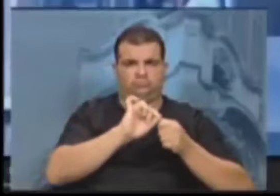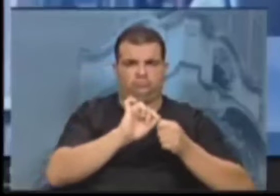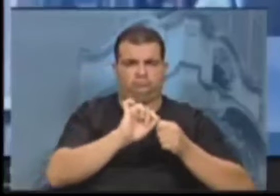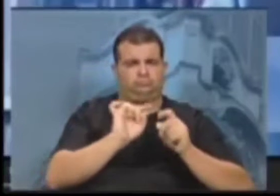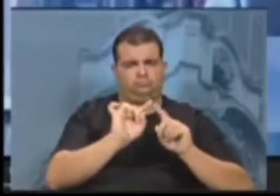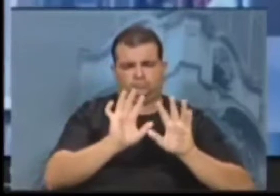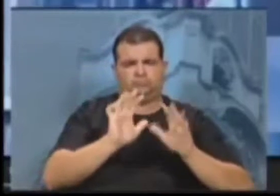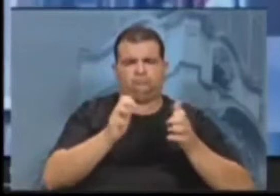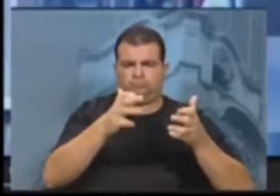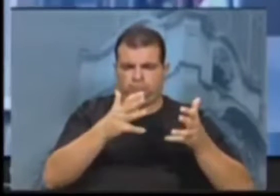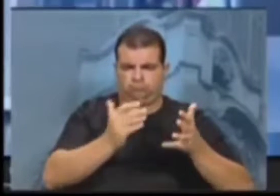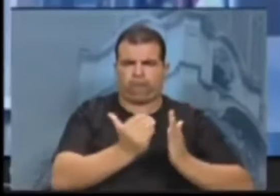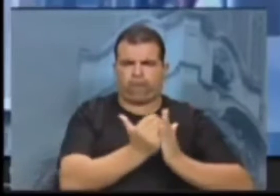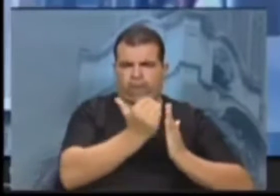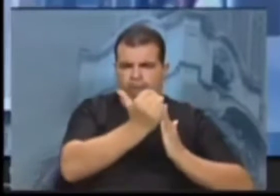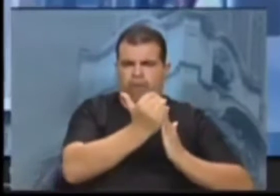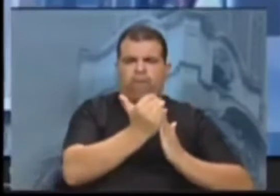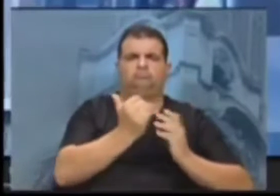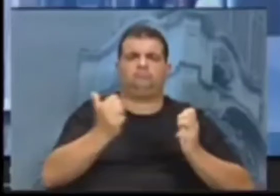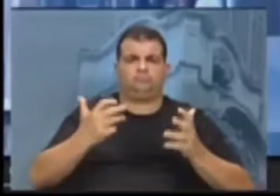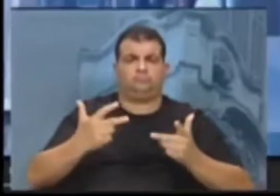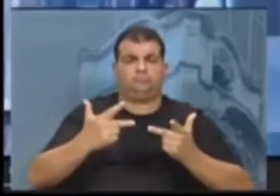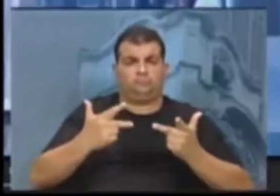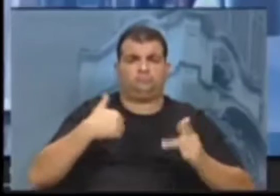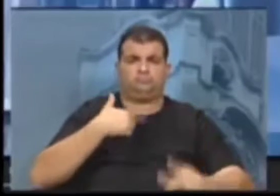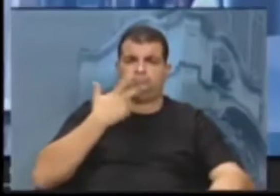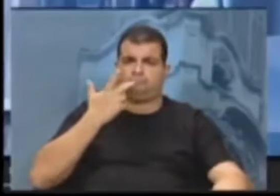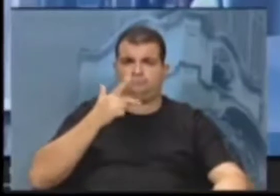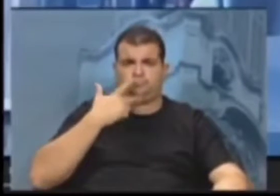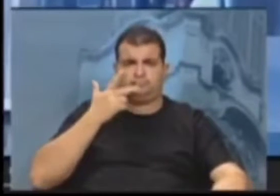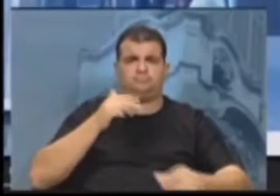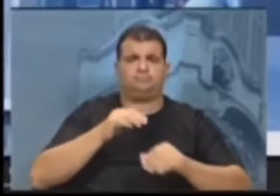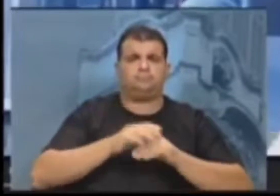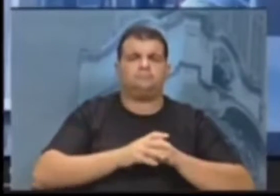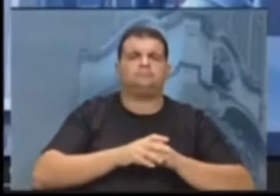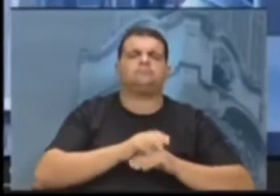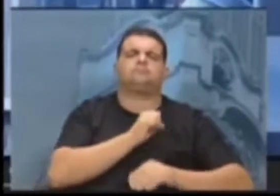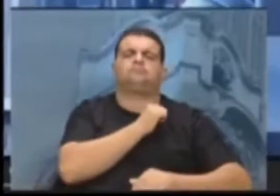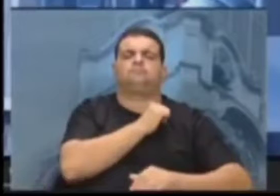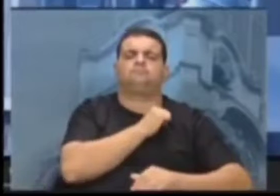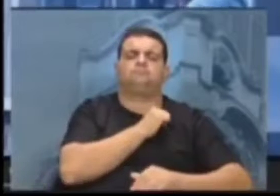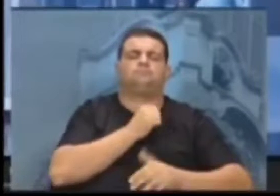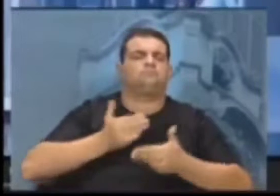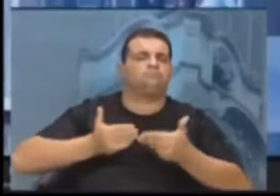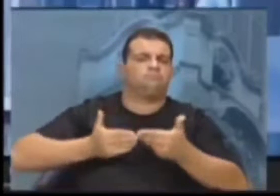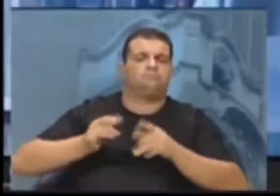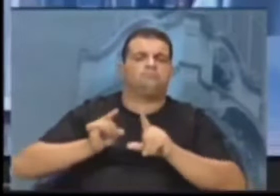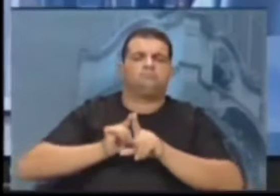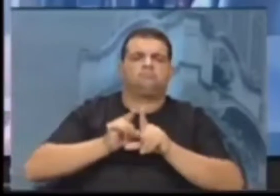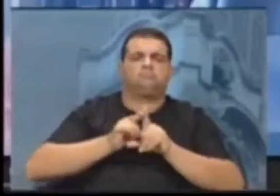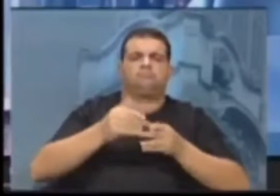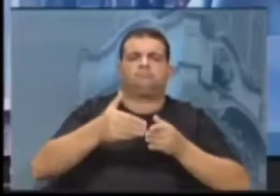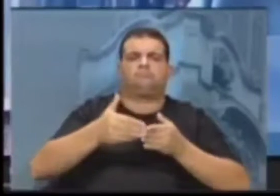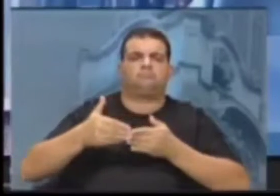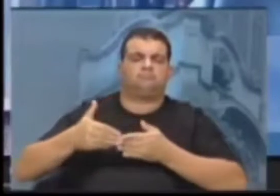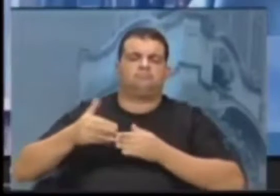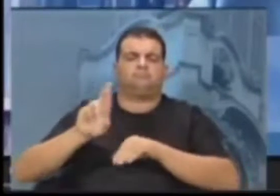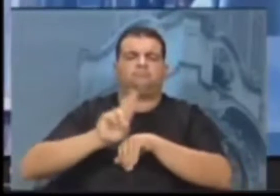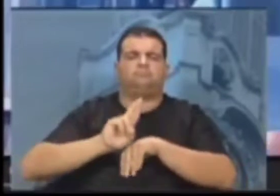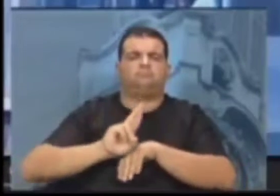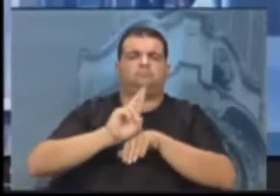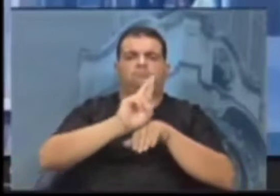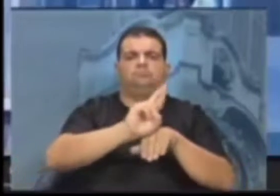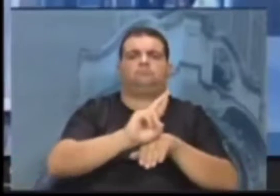para referenciar o que eu estou falando. Mello também atendeu às demandas dos